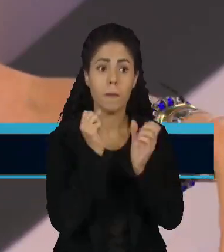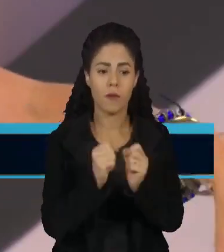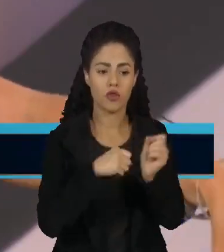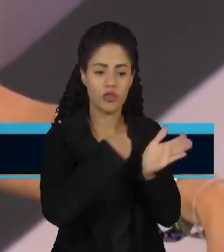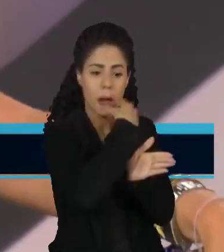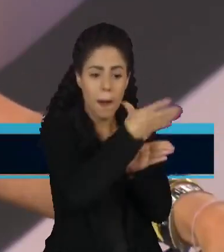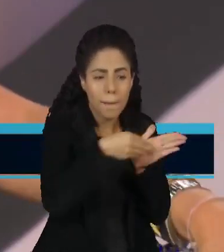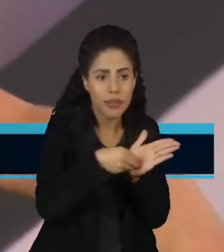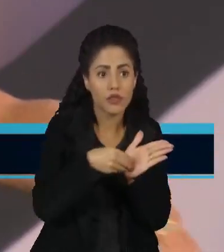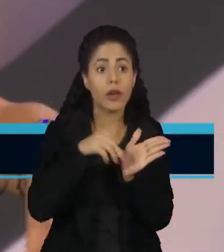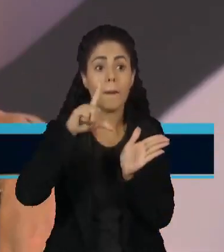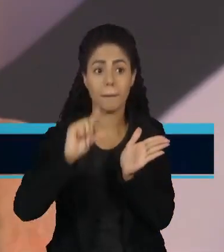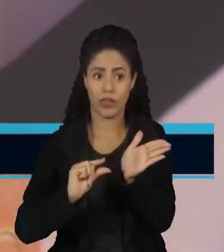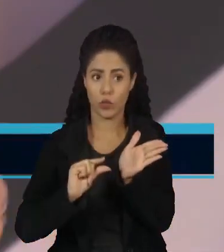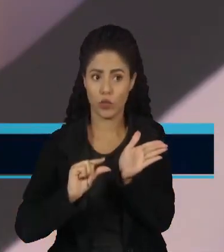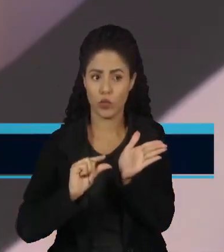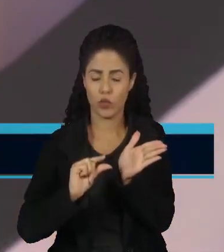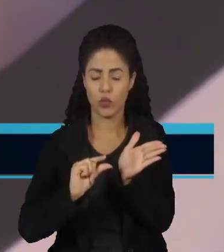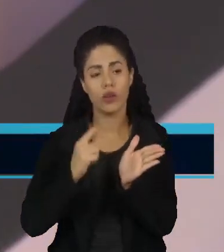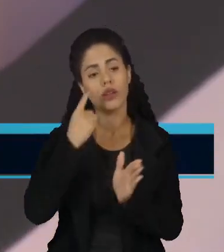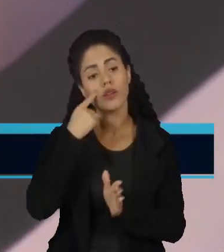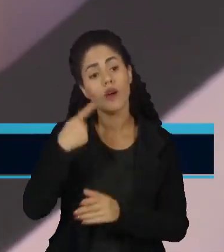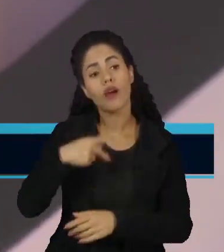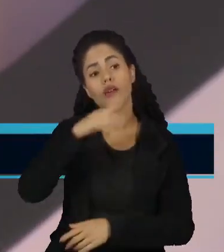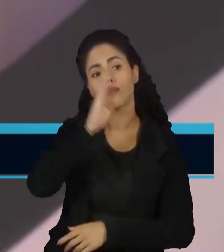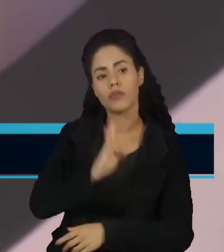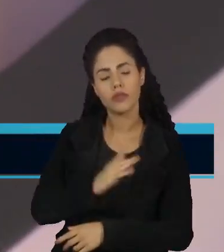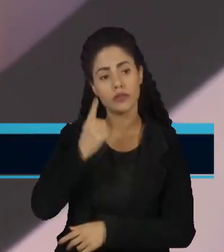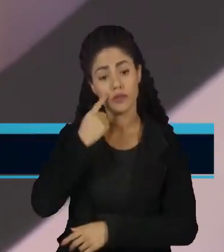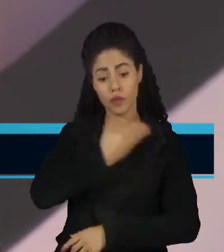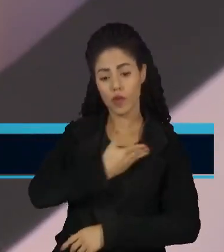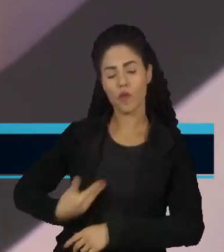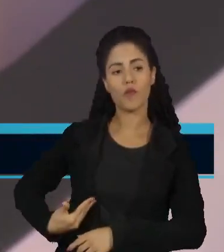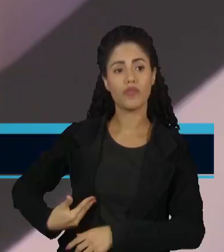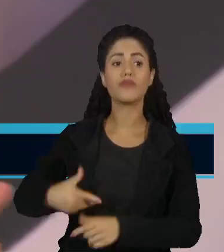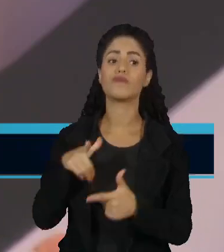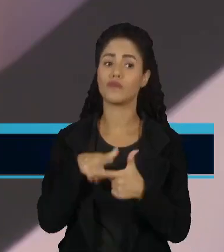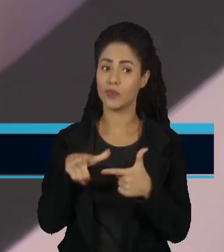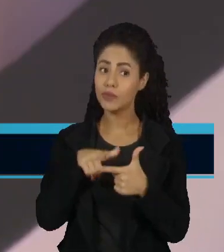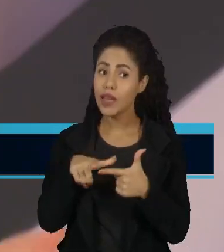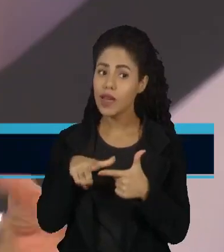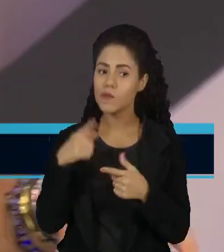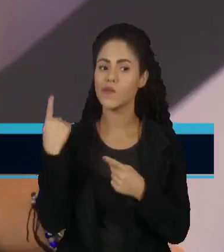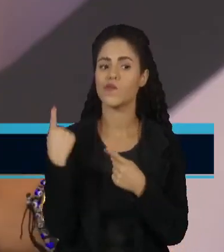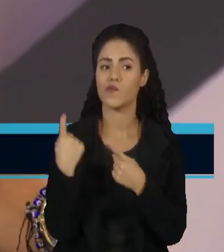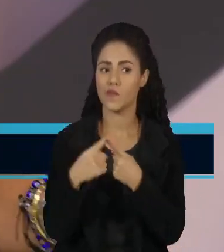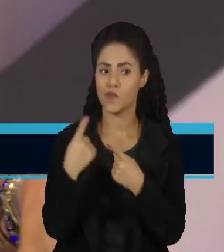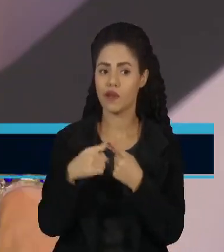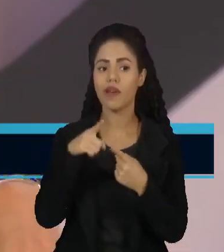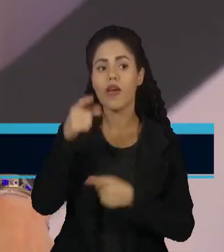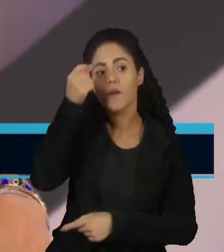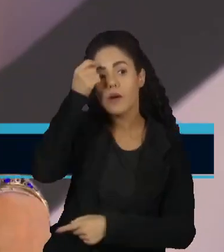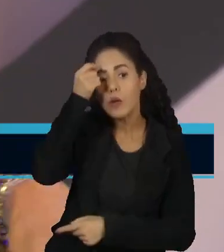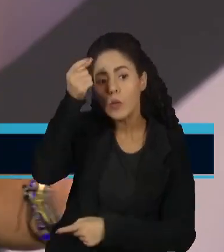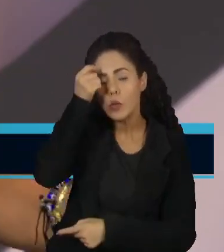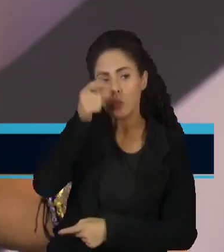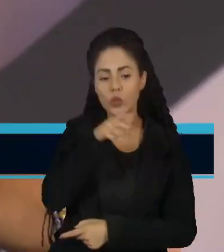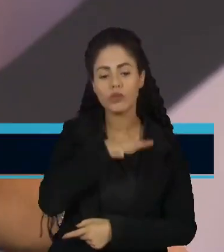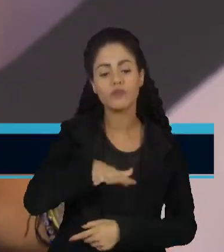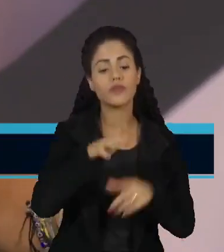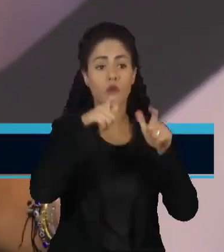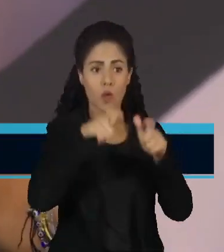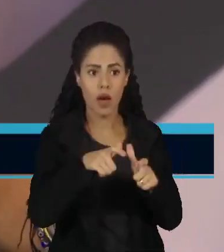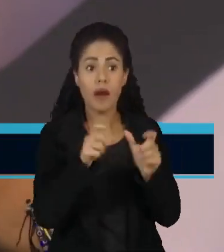é uma quantidade menor. Então, para o governo brasileiro isso vai ser um problema, porque mesmo uma cultura que vem de uma área que